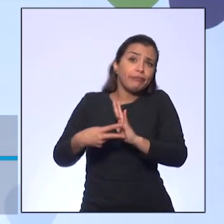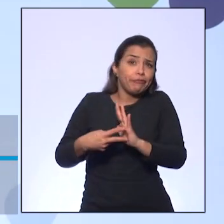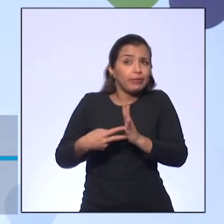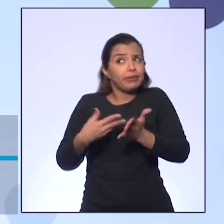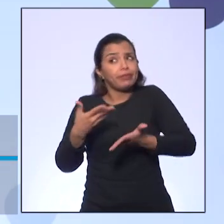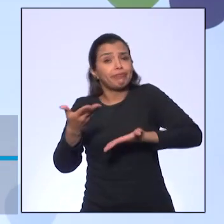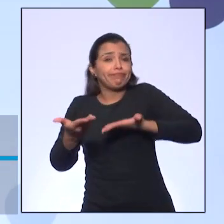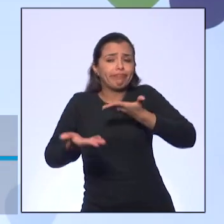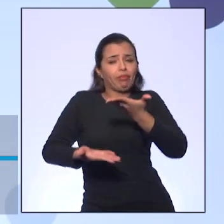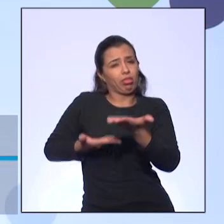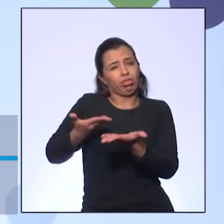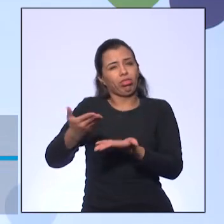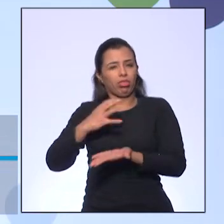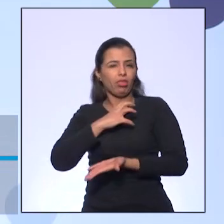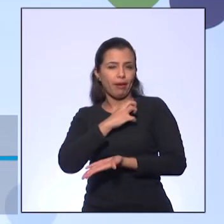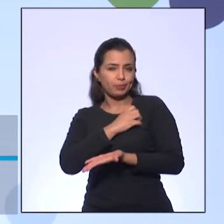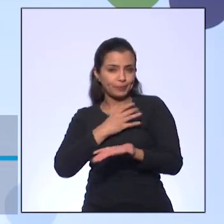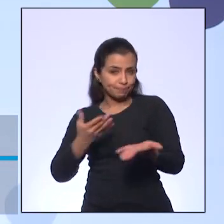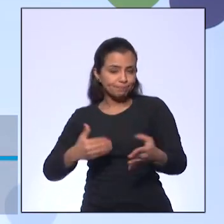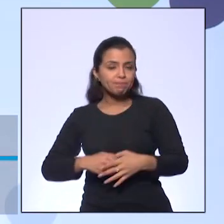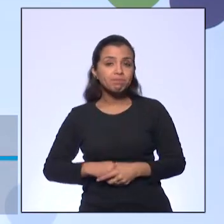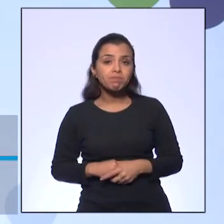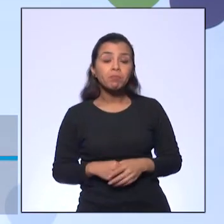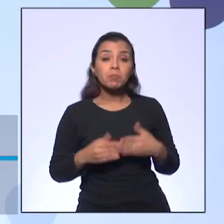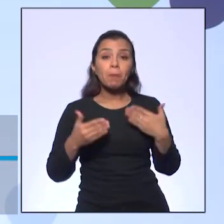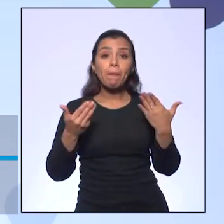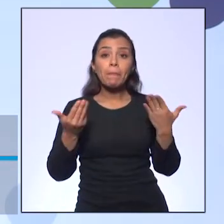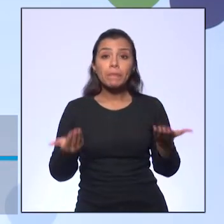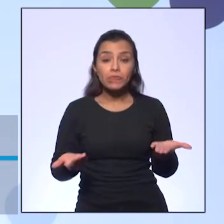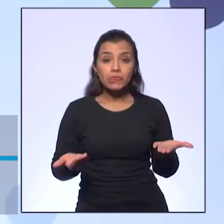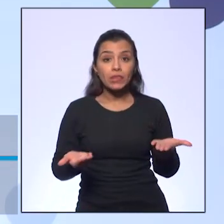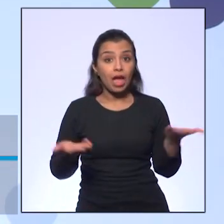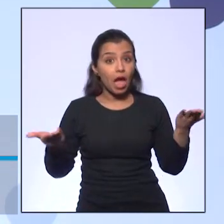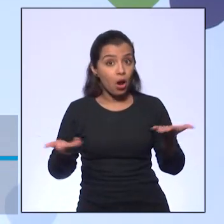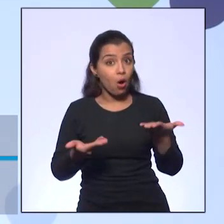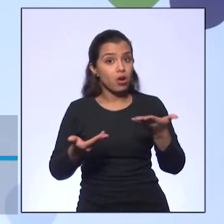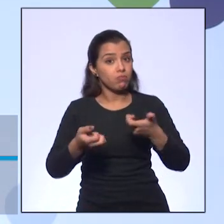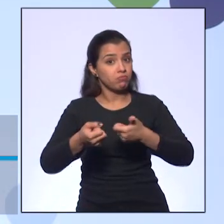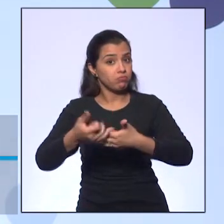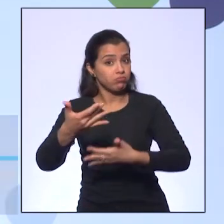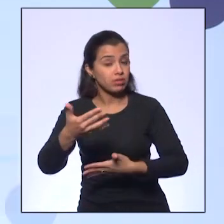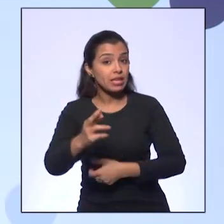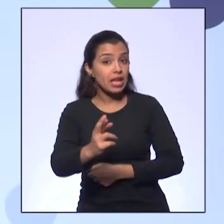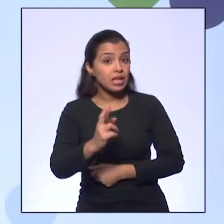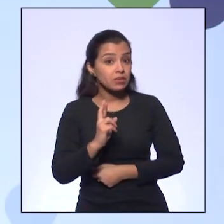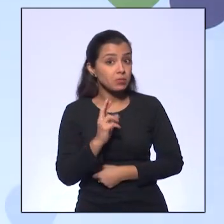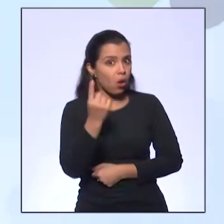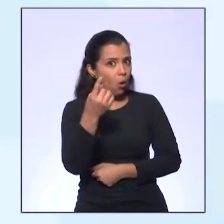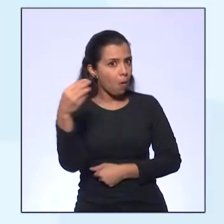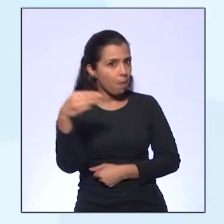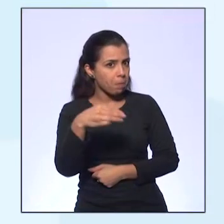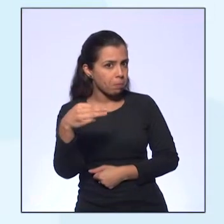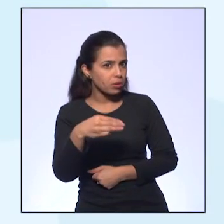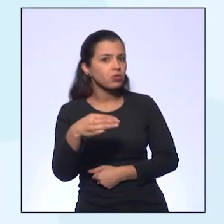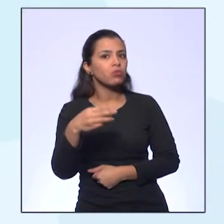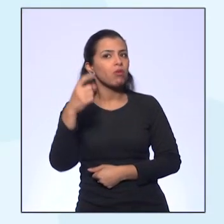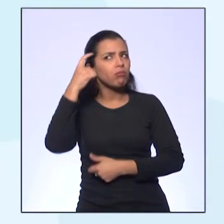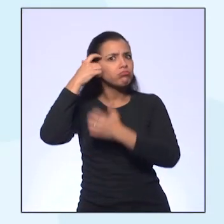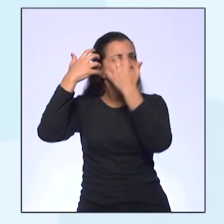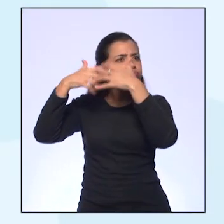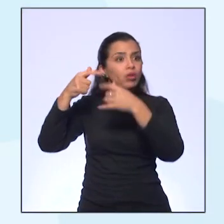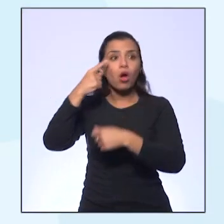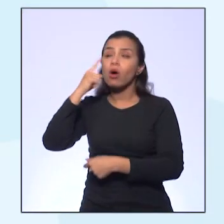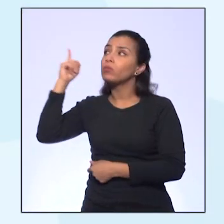autoritária, é porque é amor. Então, participe conosco e respondam na tela em 1 minuto, conosco